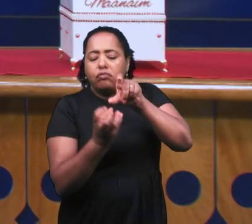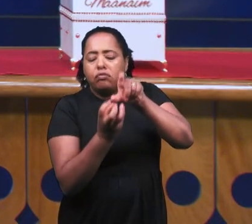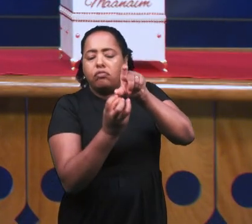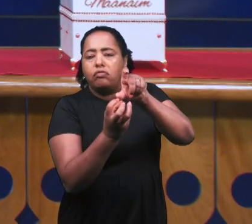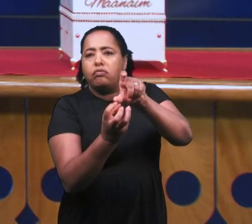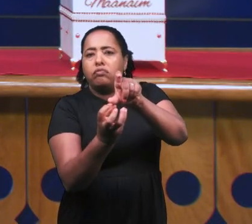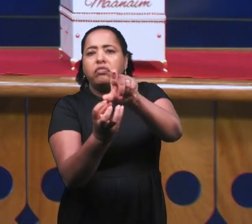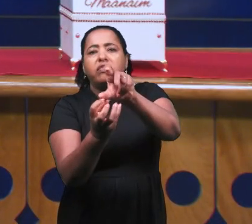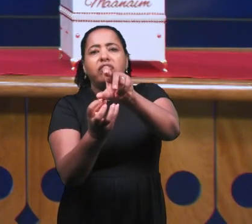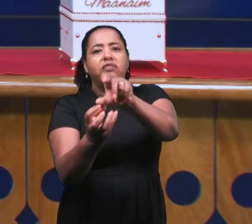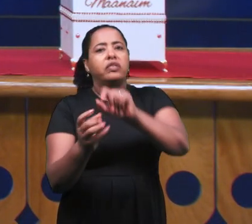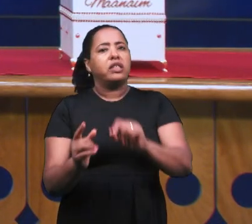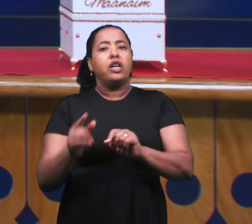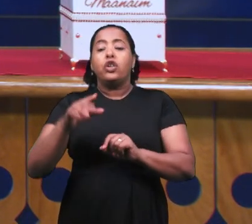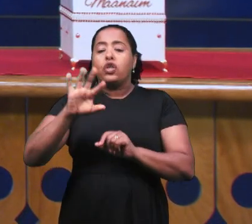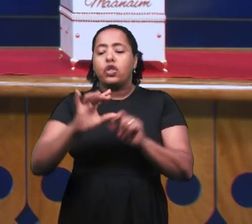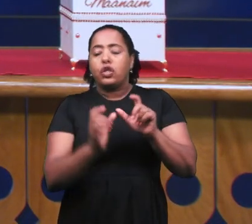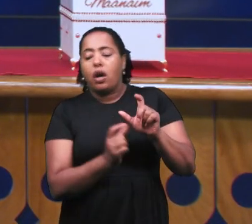começa a